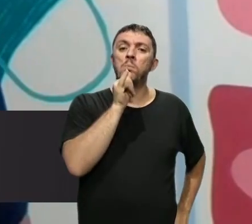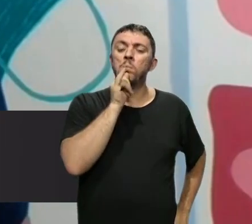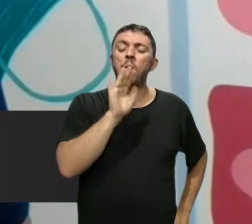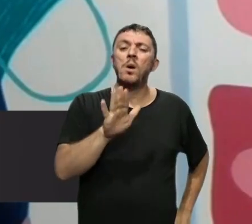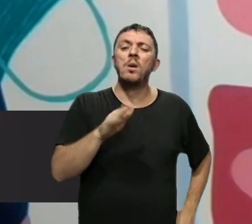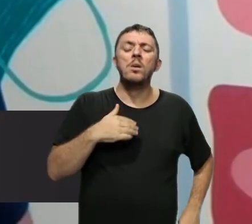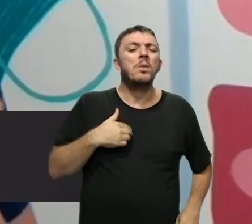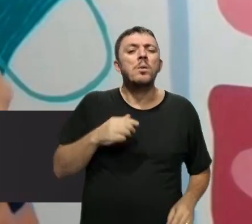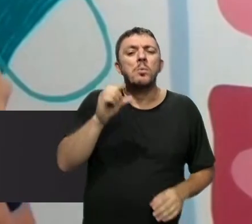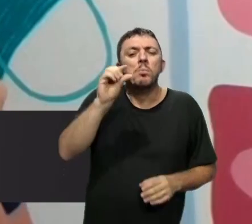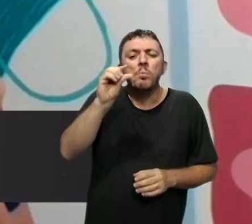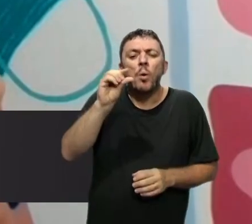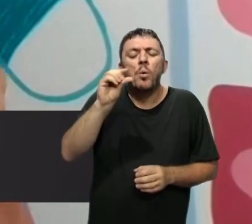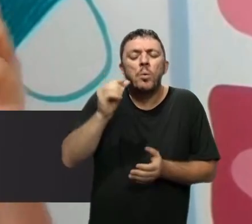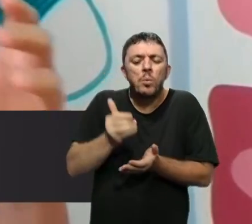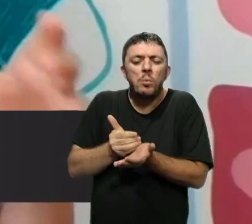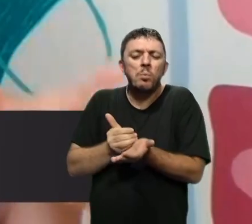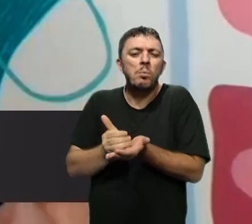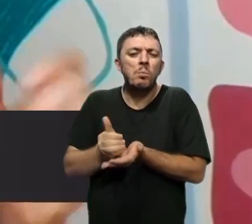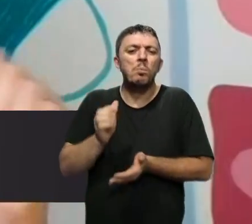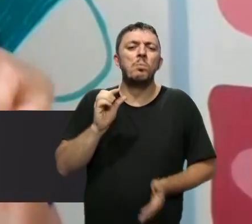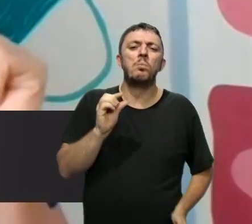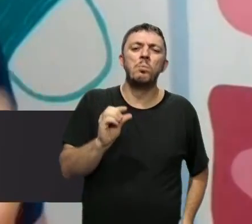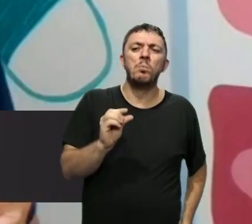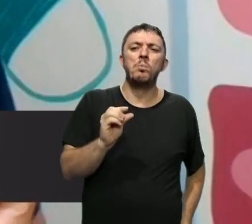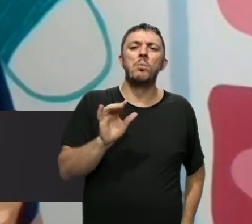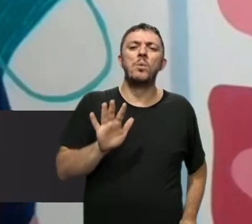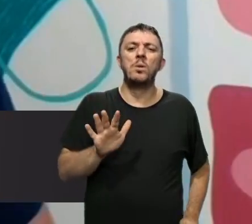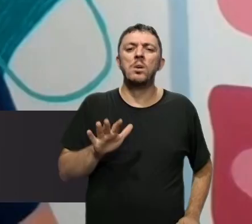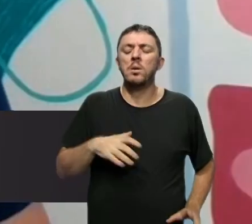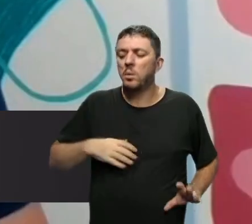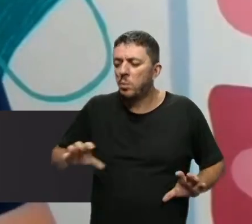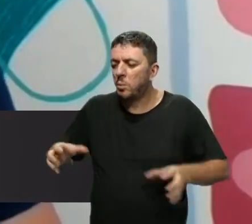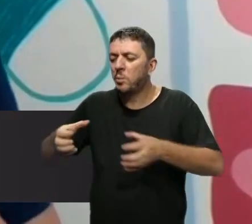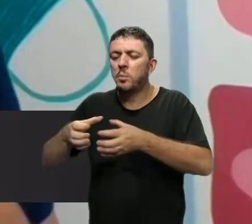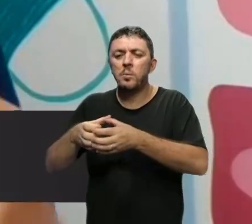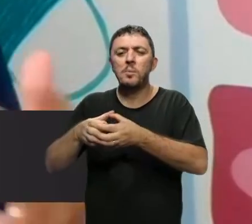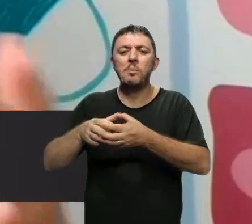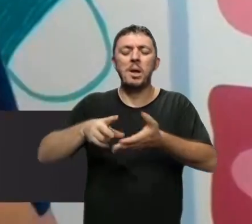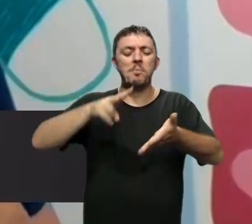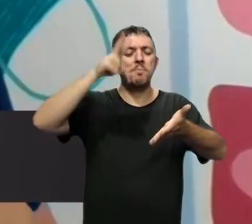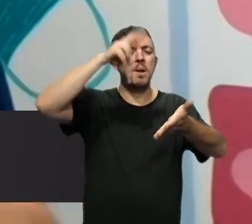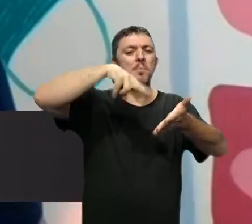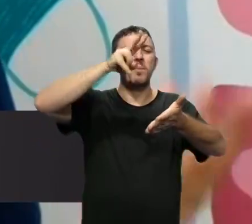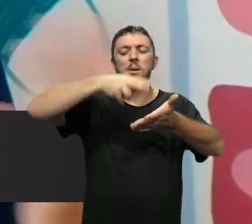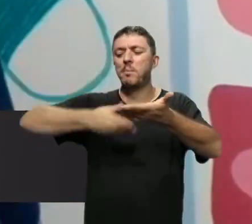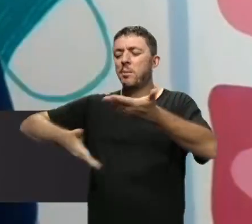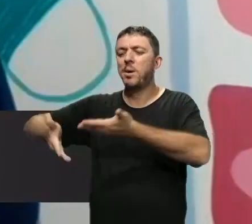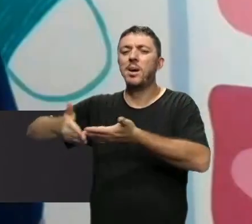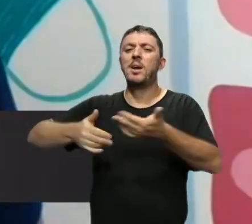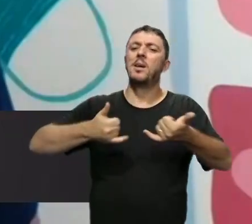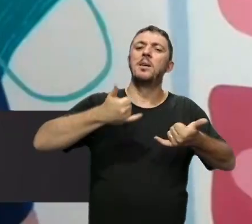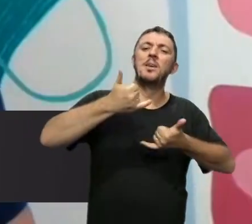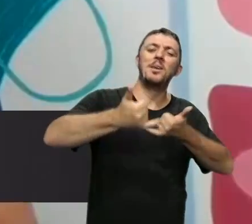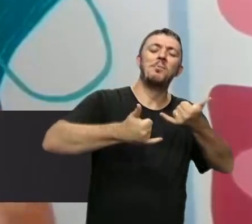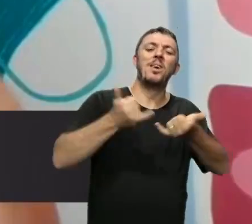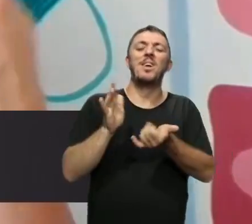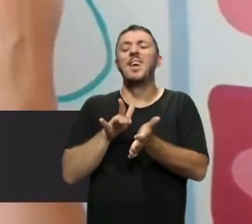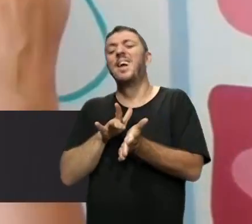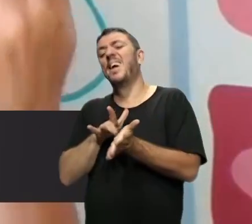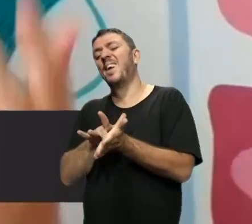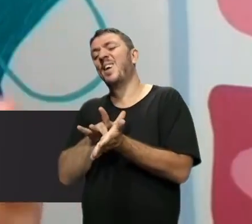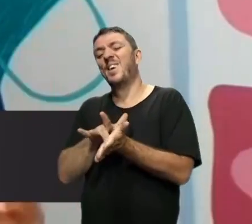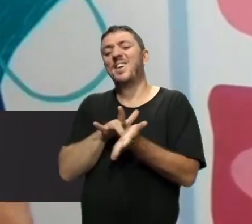ações pequenas? Então, fazer rodas de leitura, organizar brincadeiras de faz de conta, e